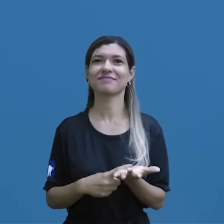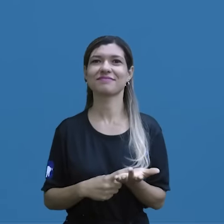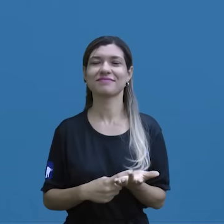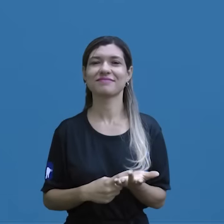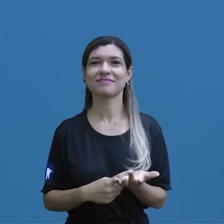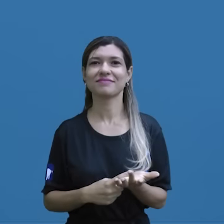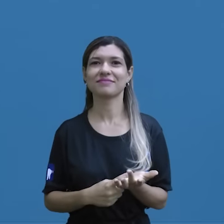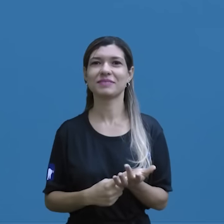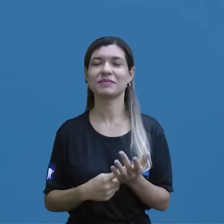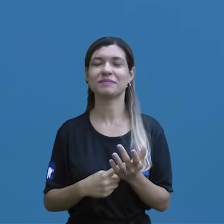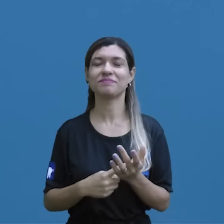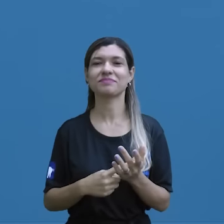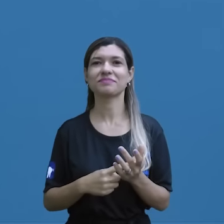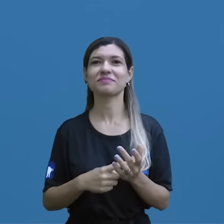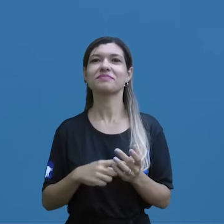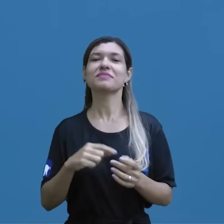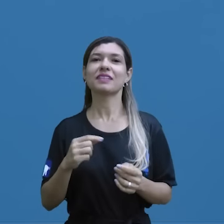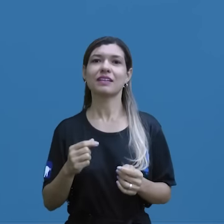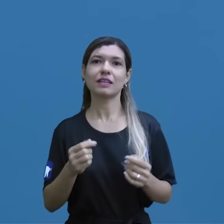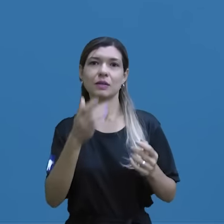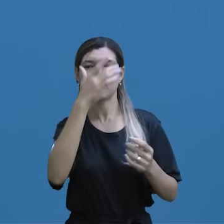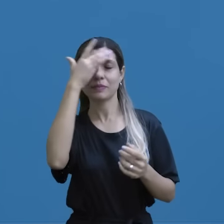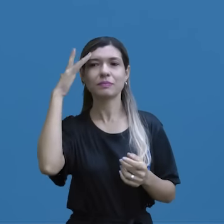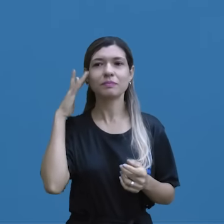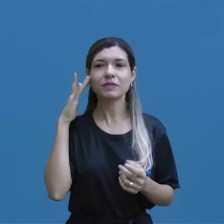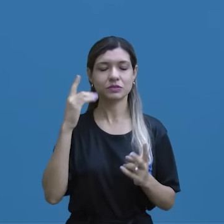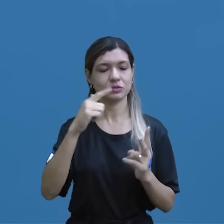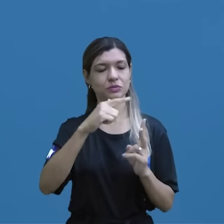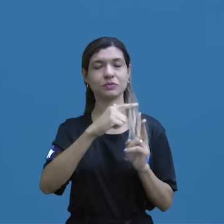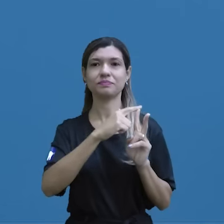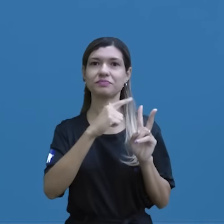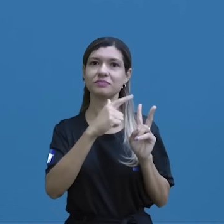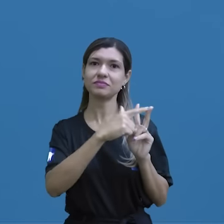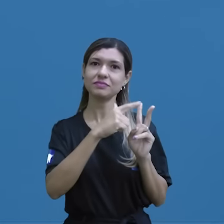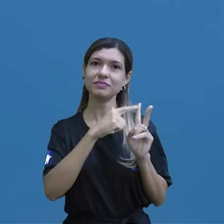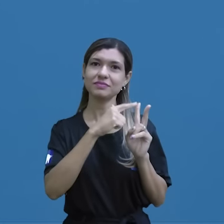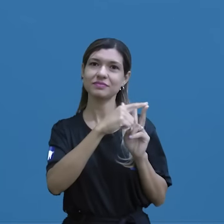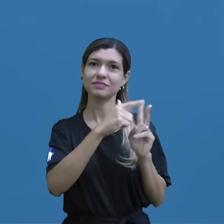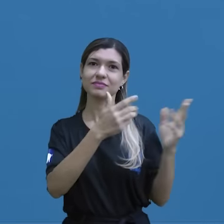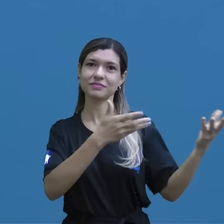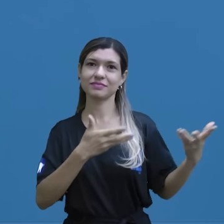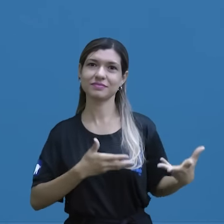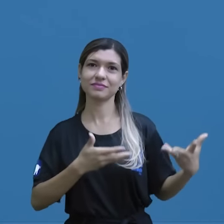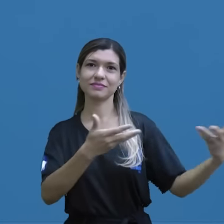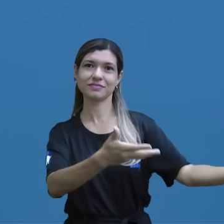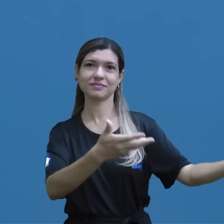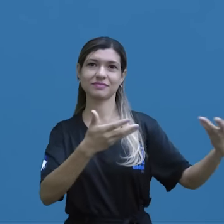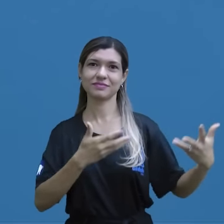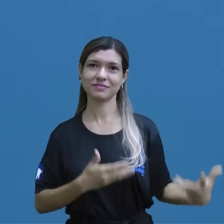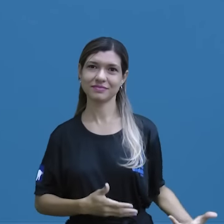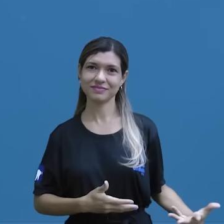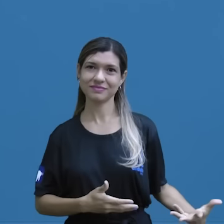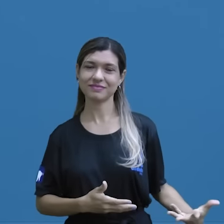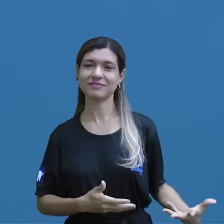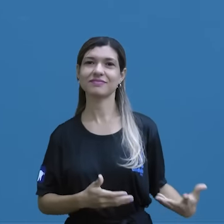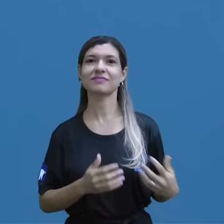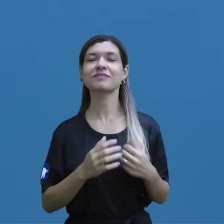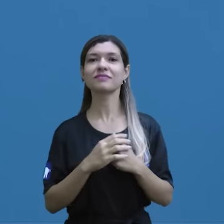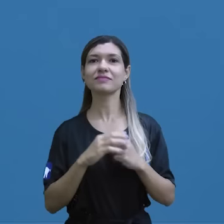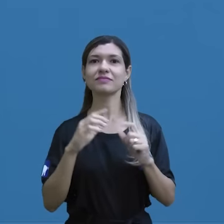na literatura e no cinema, tá? Então nós vamos trazer como convidados o Luiz Fernando Carvalho, a biógrafa